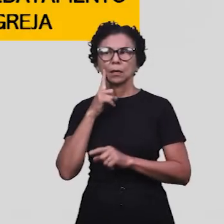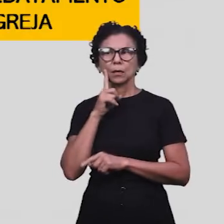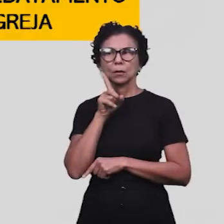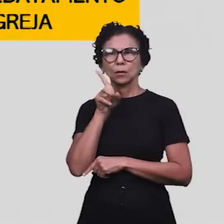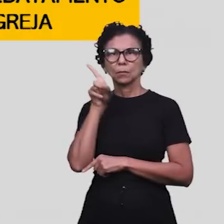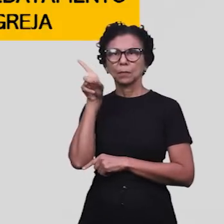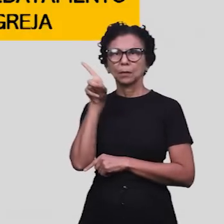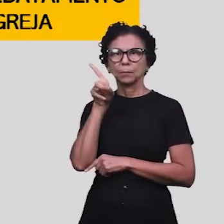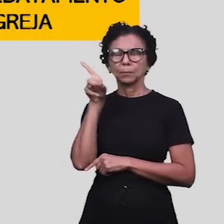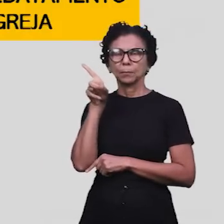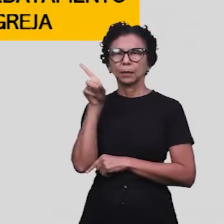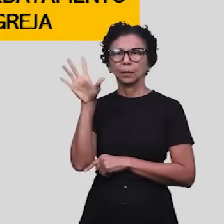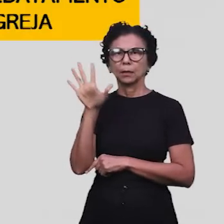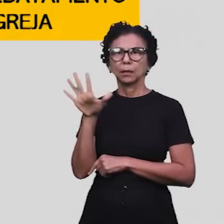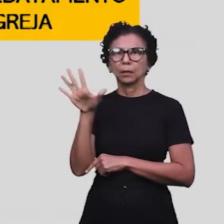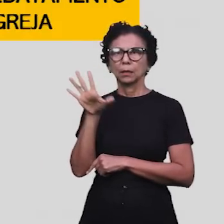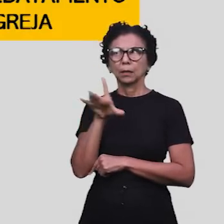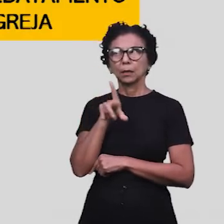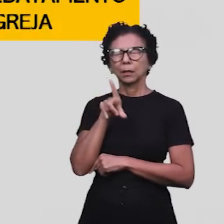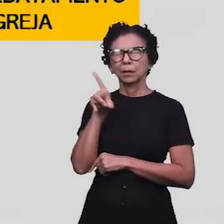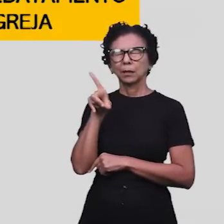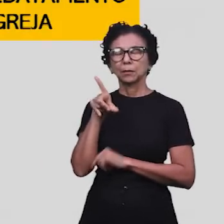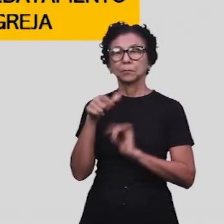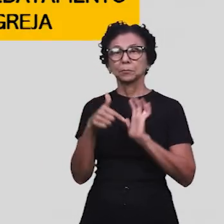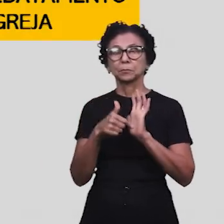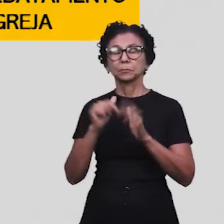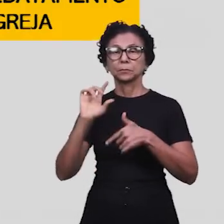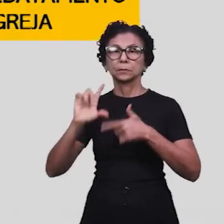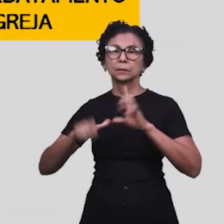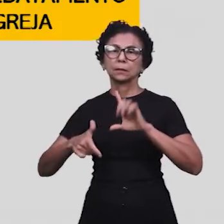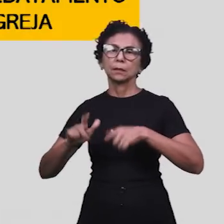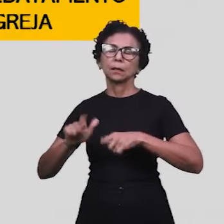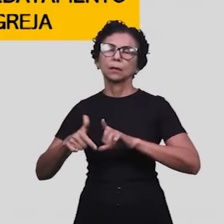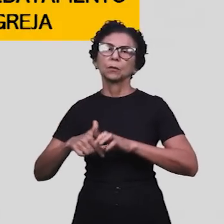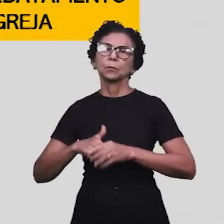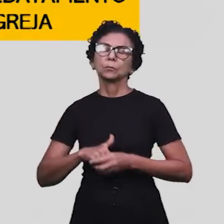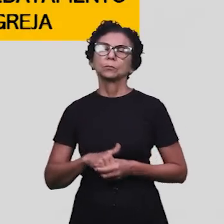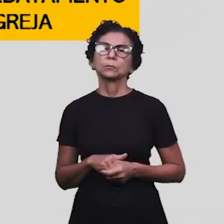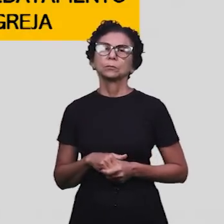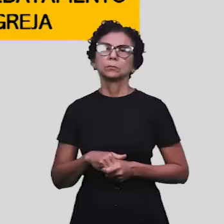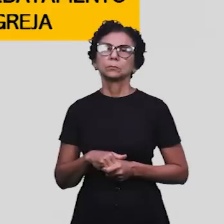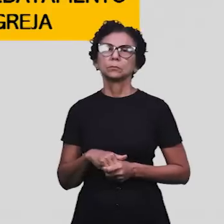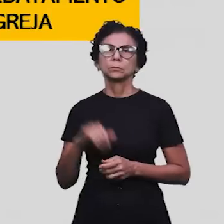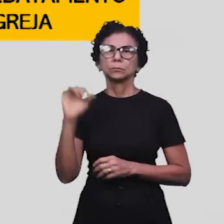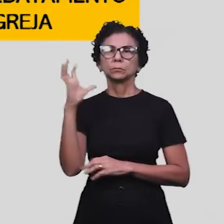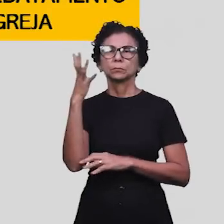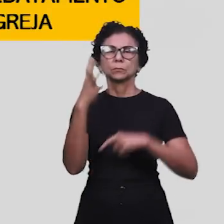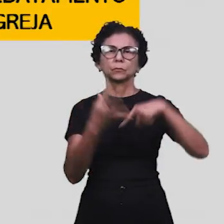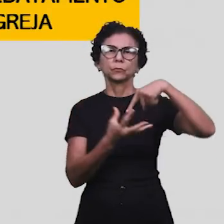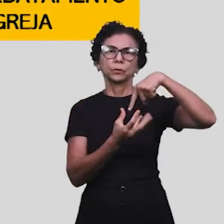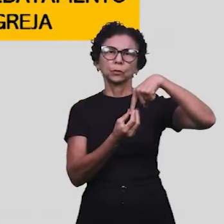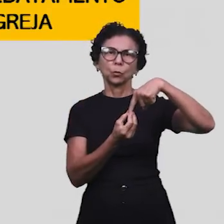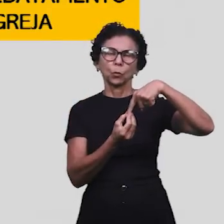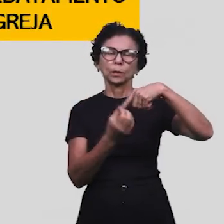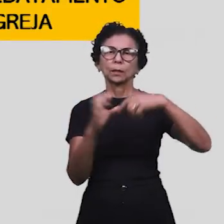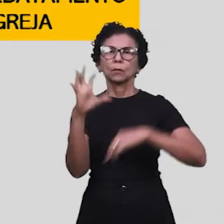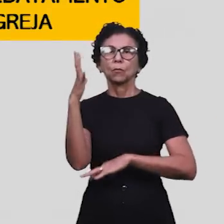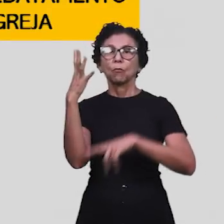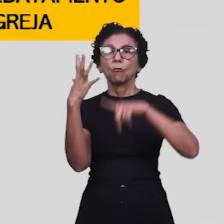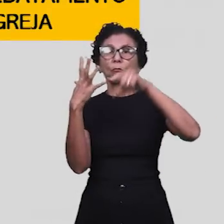né? Aqui está Israel, a figueira cheia de folhas